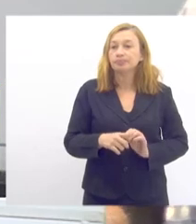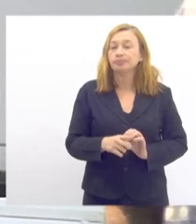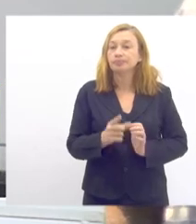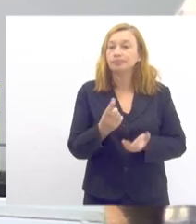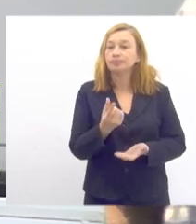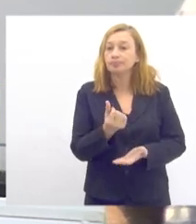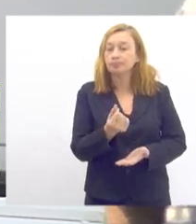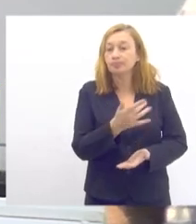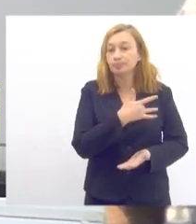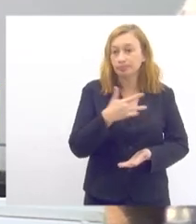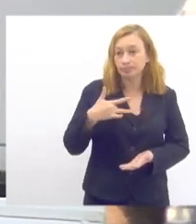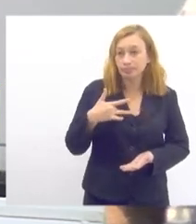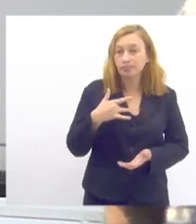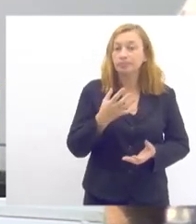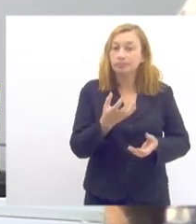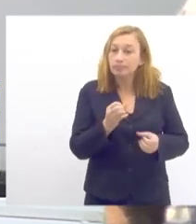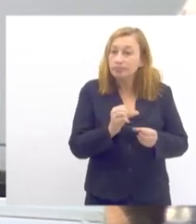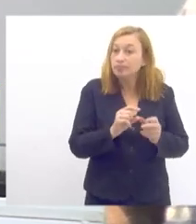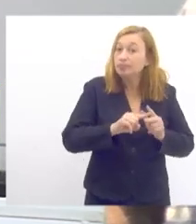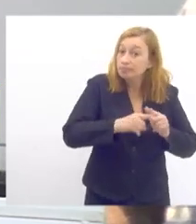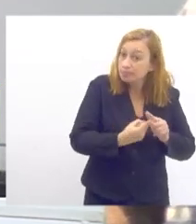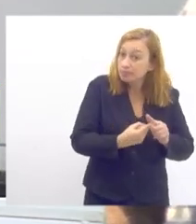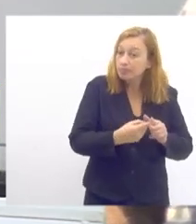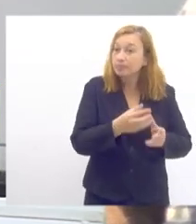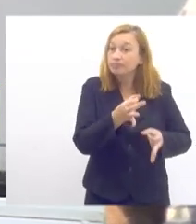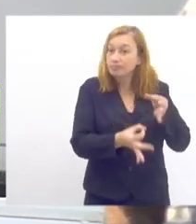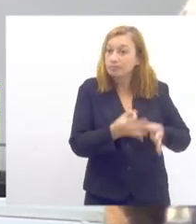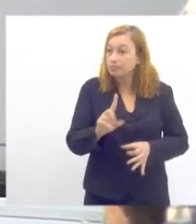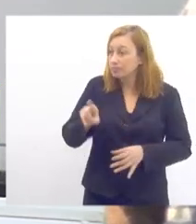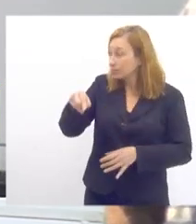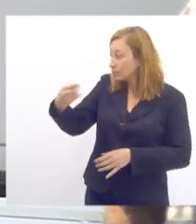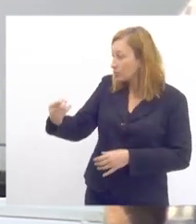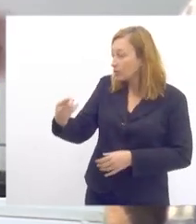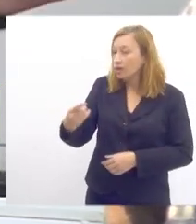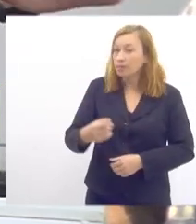inclusive, está tentando modificar um parecer jurídico de outro procurador.